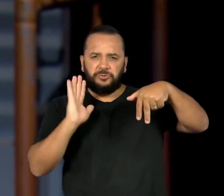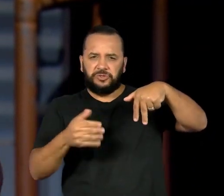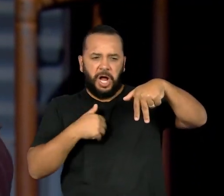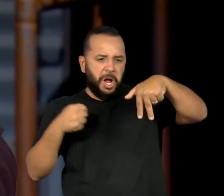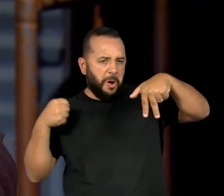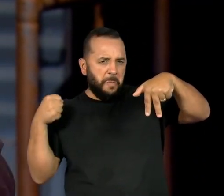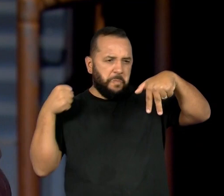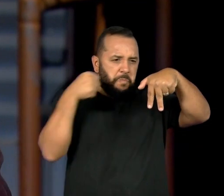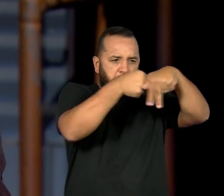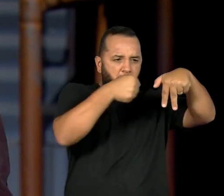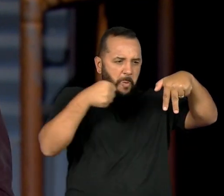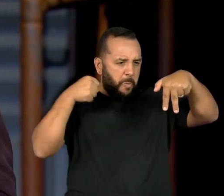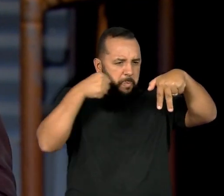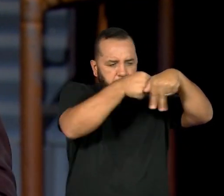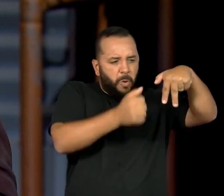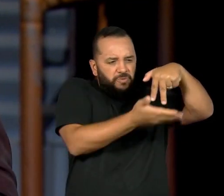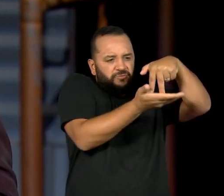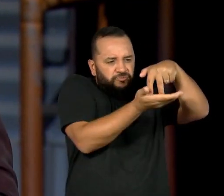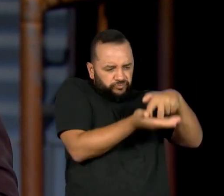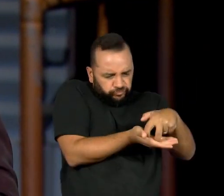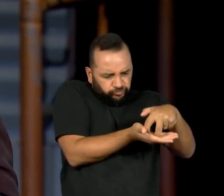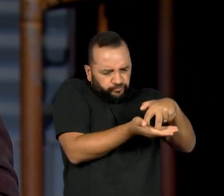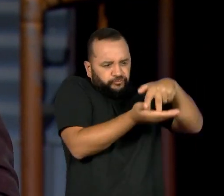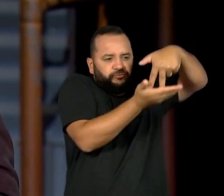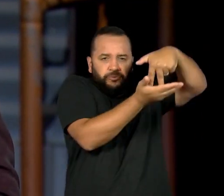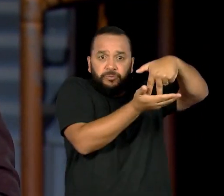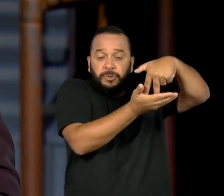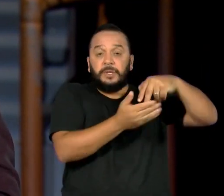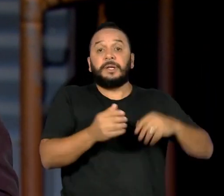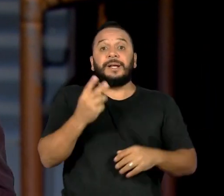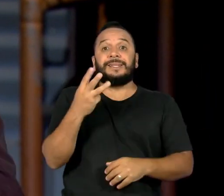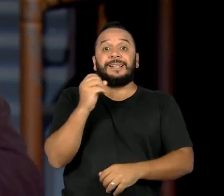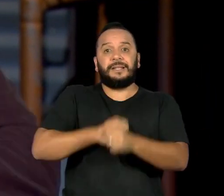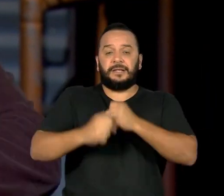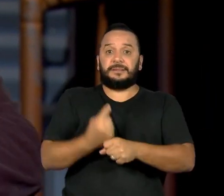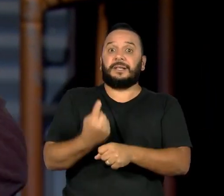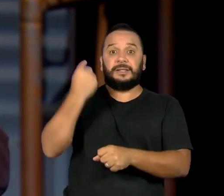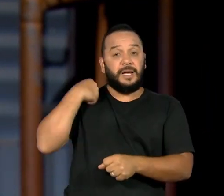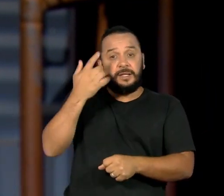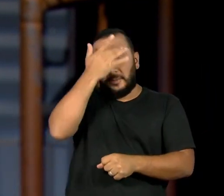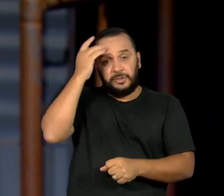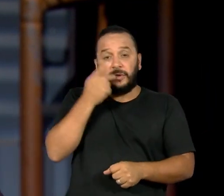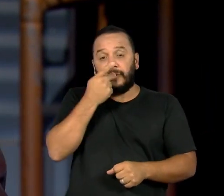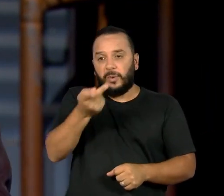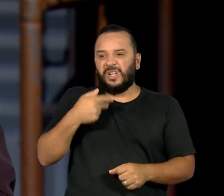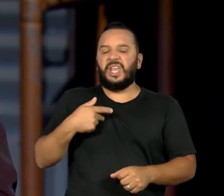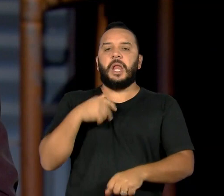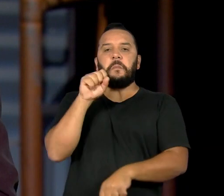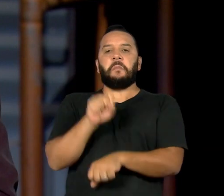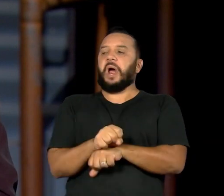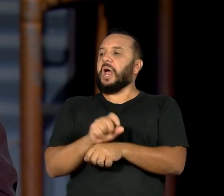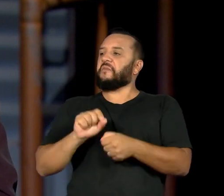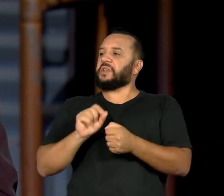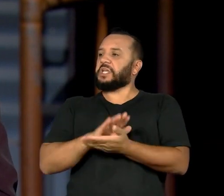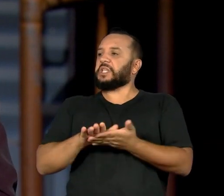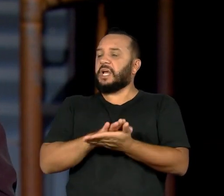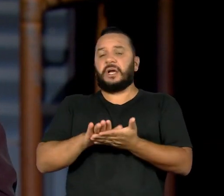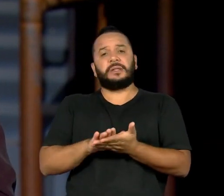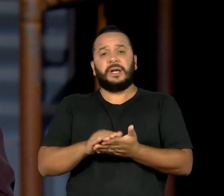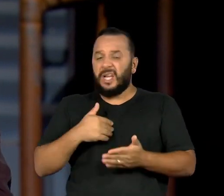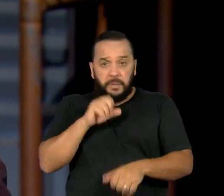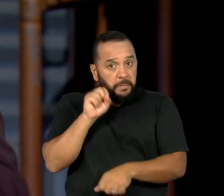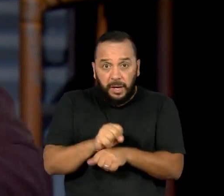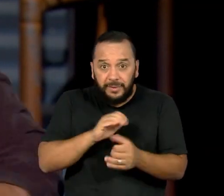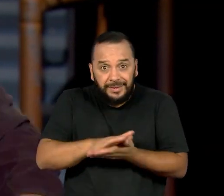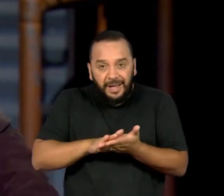anos atrás, disseram que ele ficaria paralisado. Nunca mais parou. Está por aí sempre rodando em sua